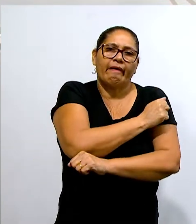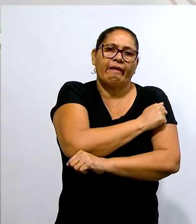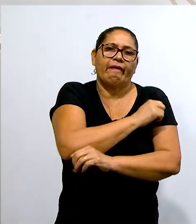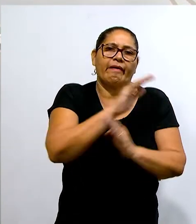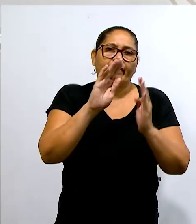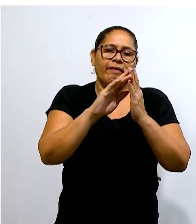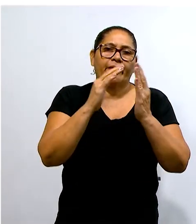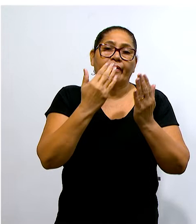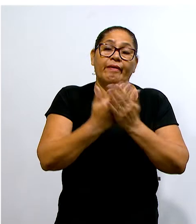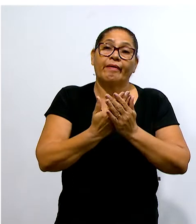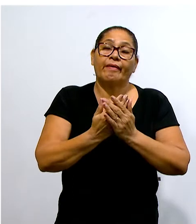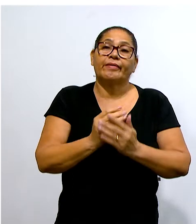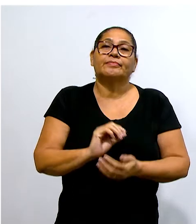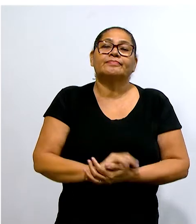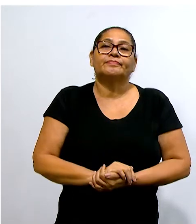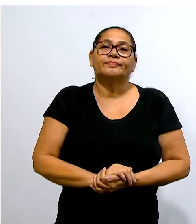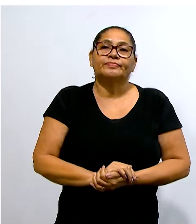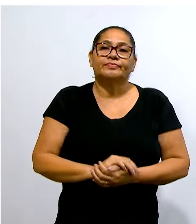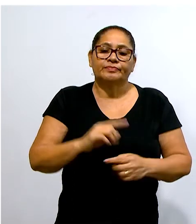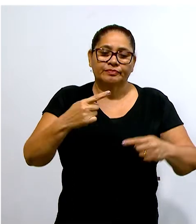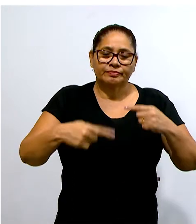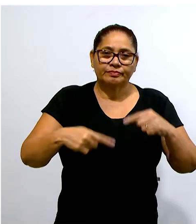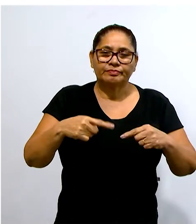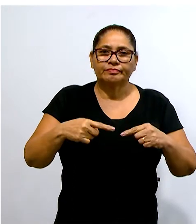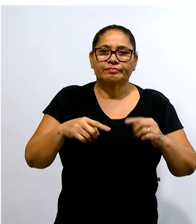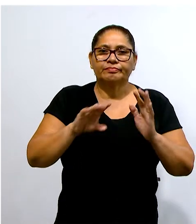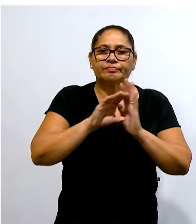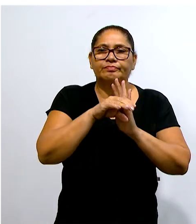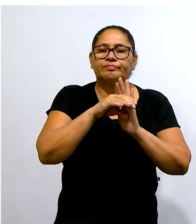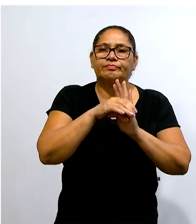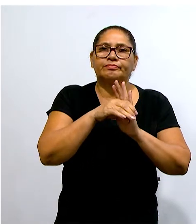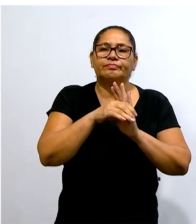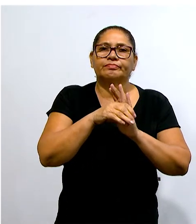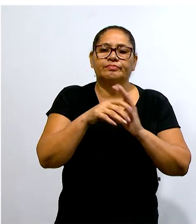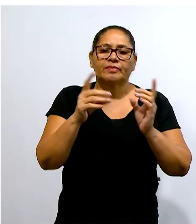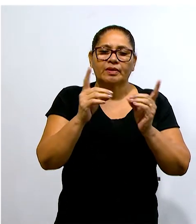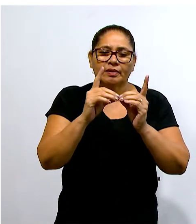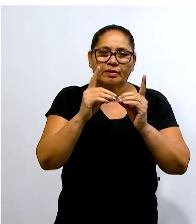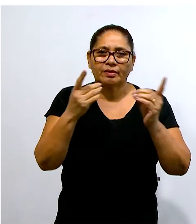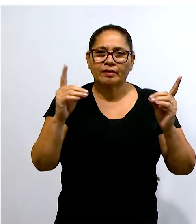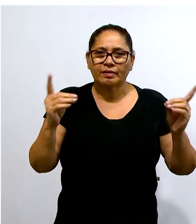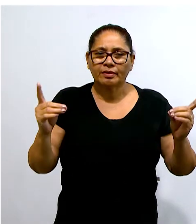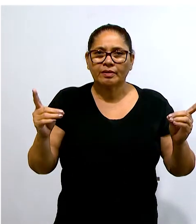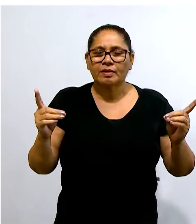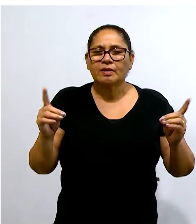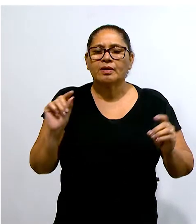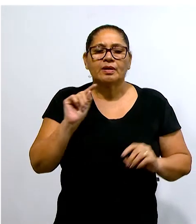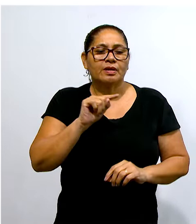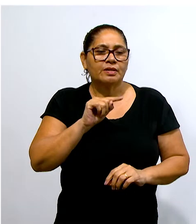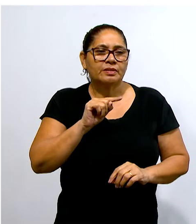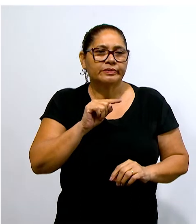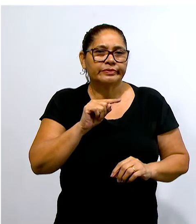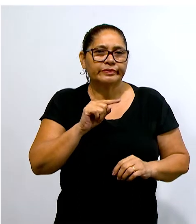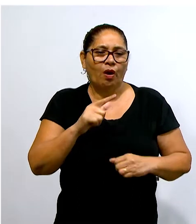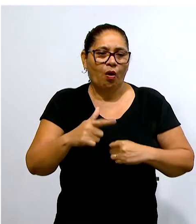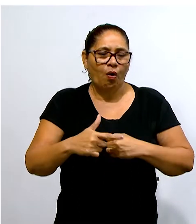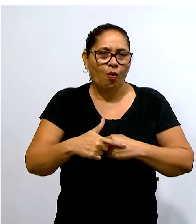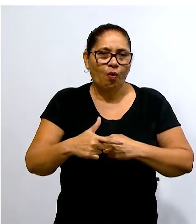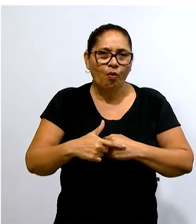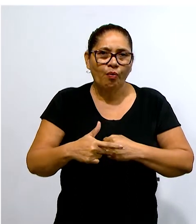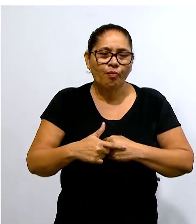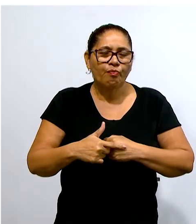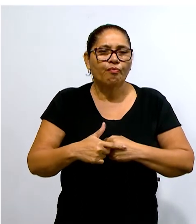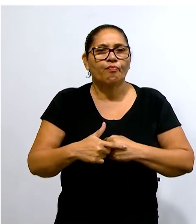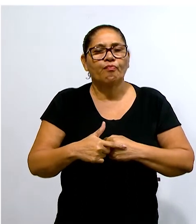aulas. Aí nós temos os materiais curriculares e os recursos didáticos, porque eles são instrumentos